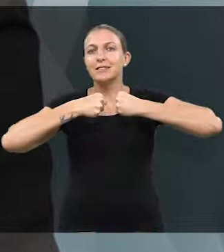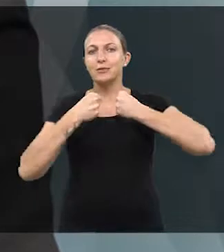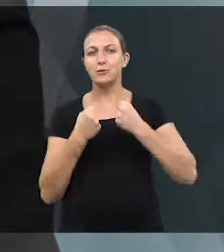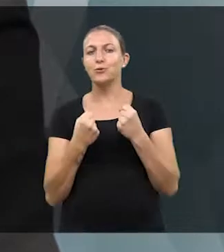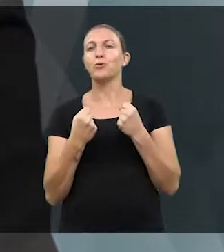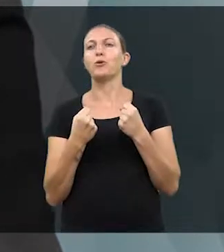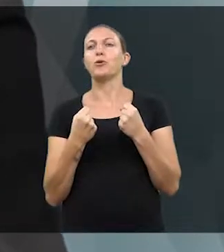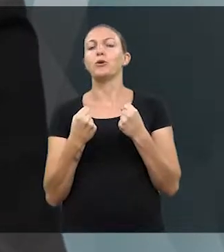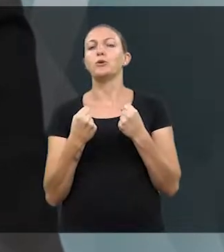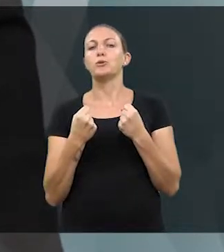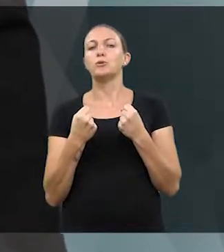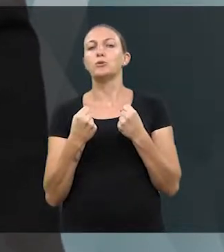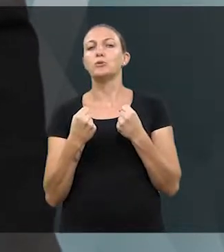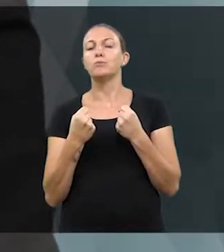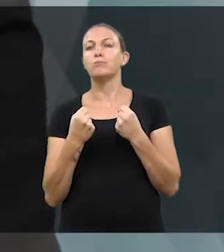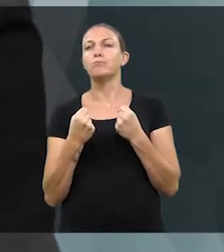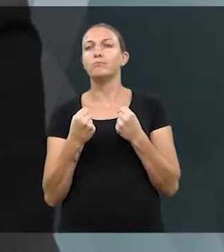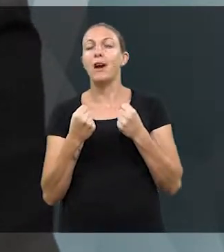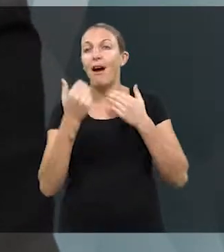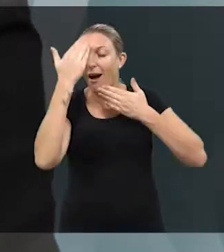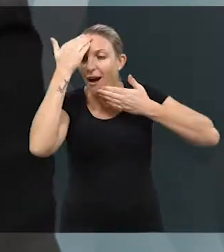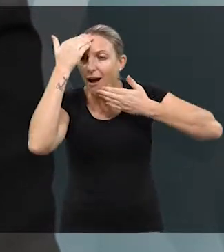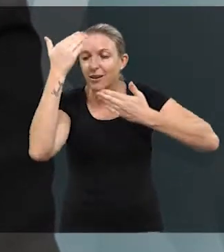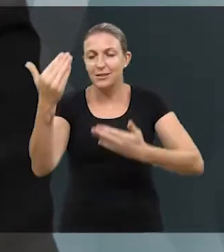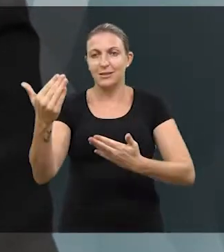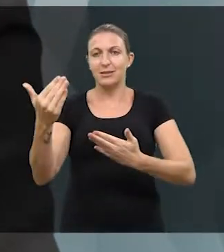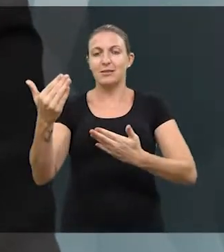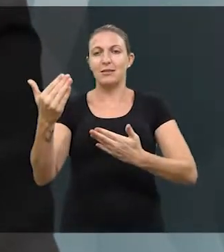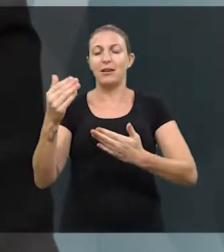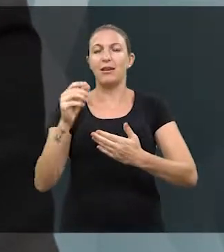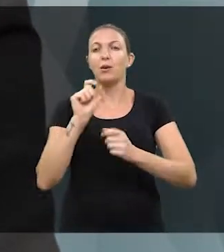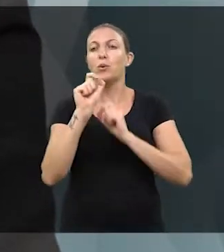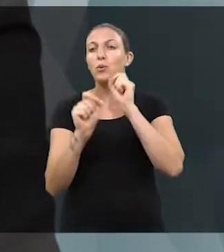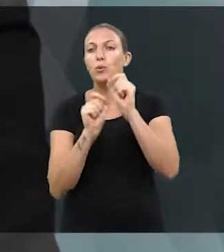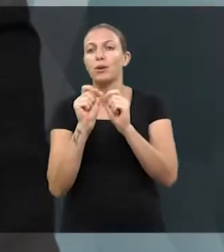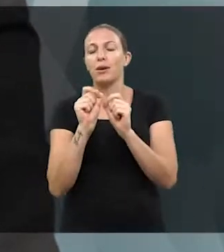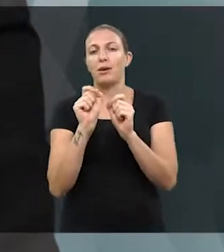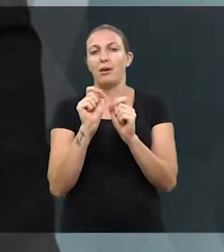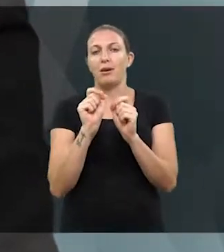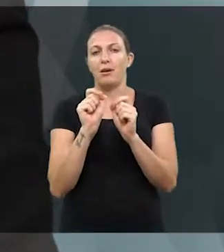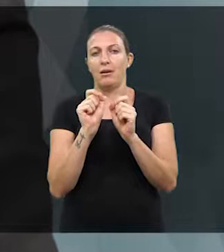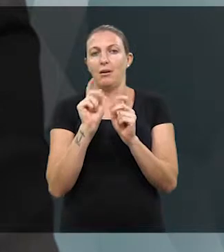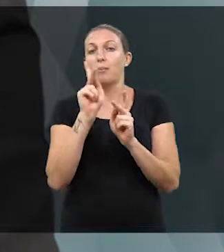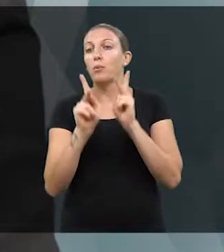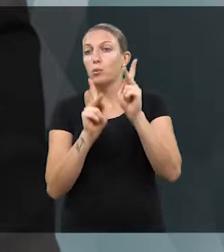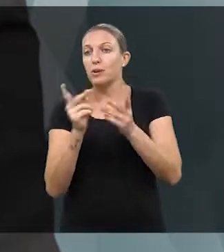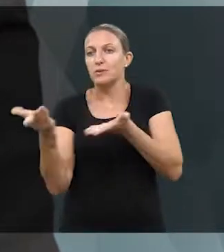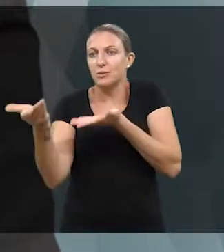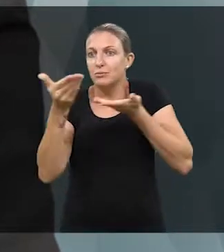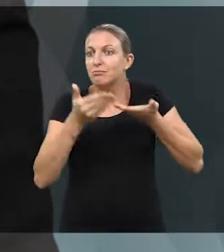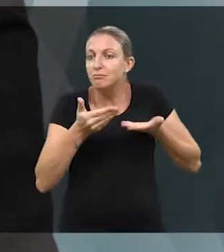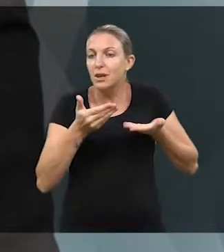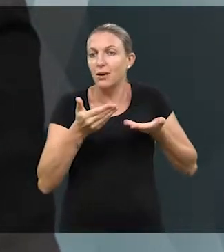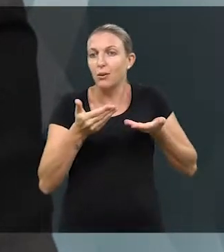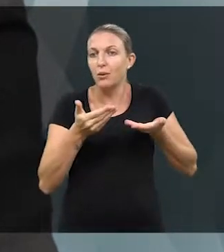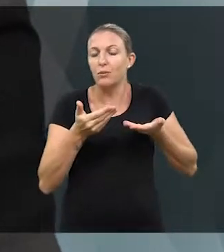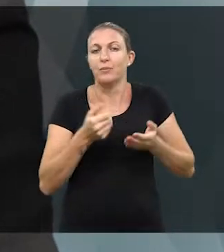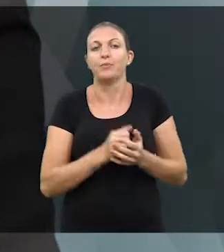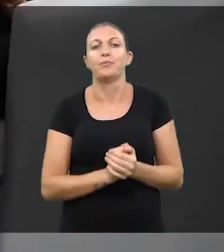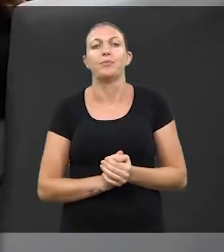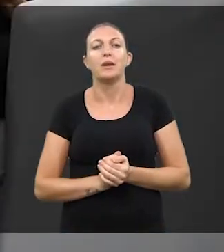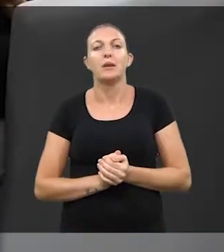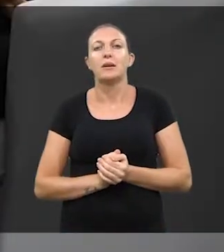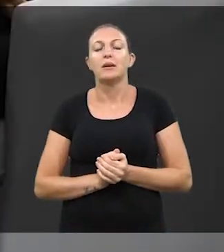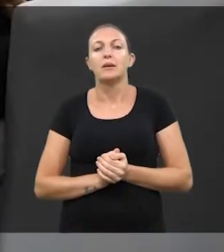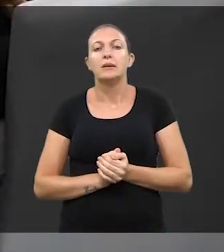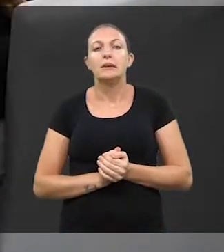em retribuir né essa expectativa que foi criada né no entorno do nosso nome é para a comunidade de erechim